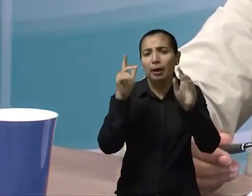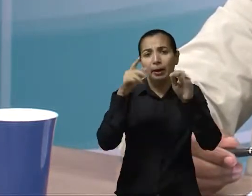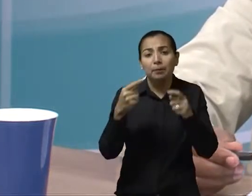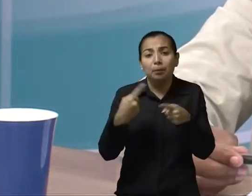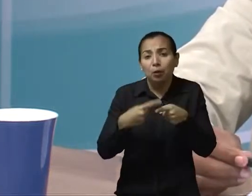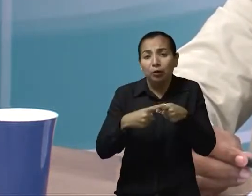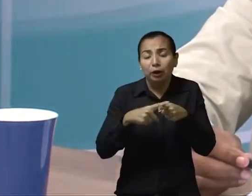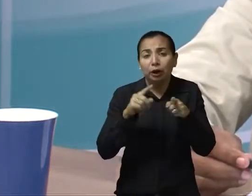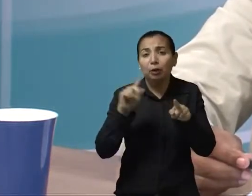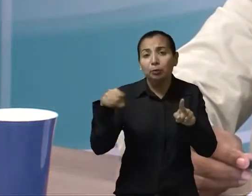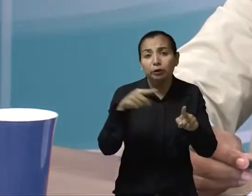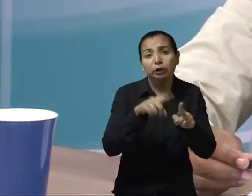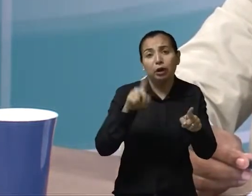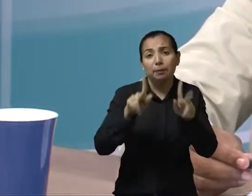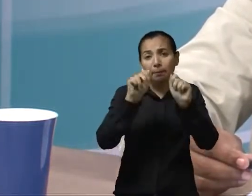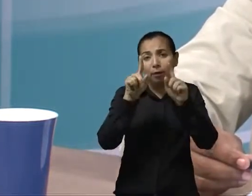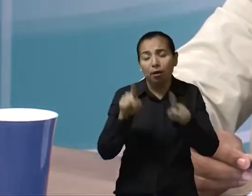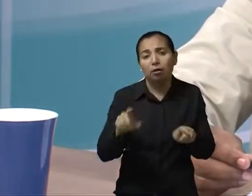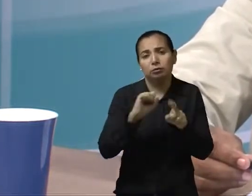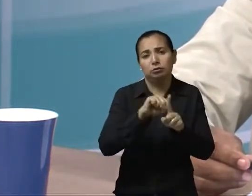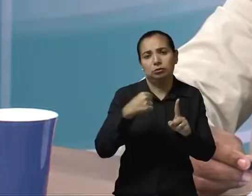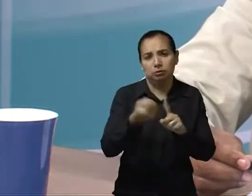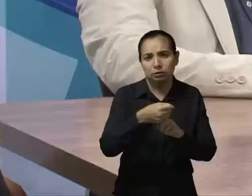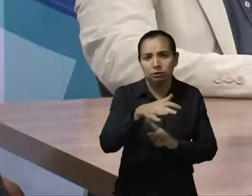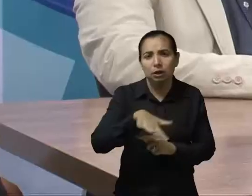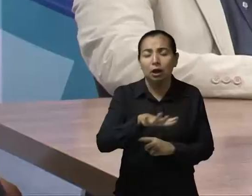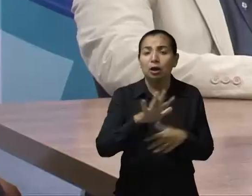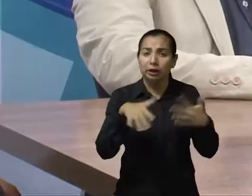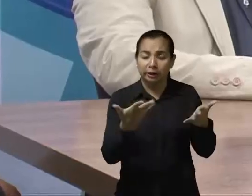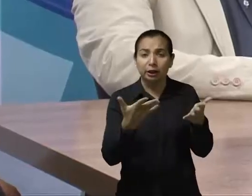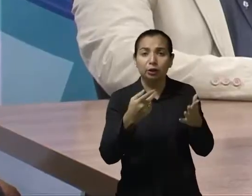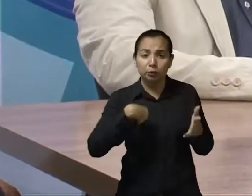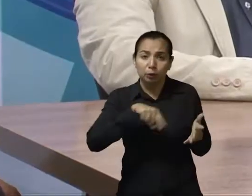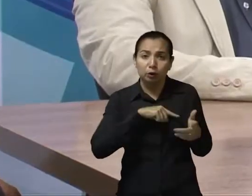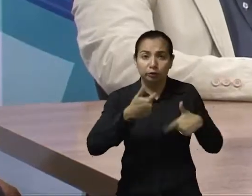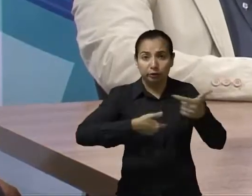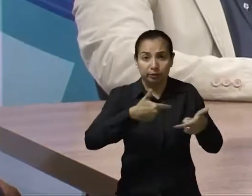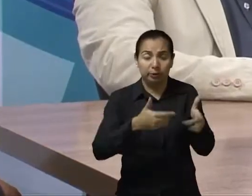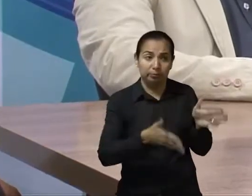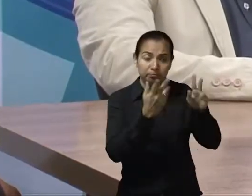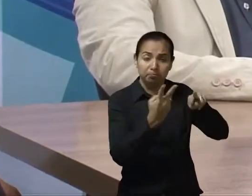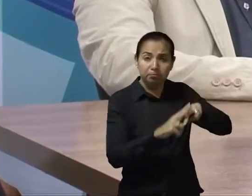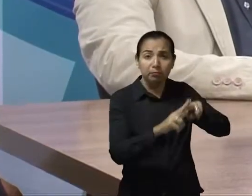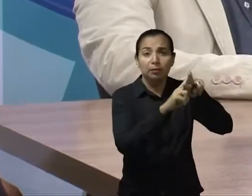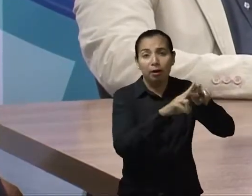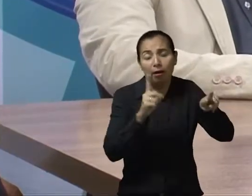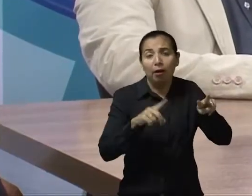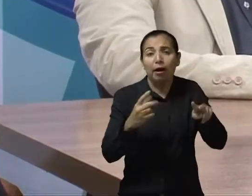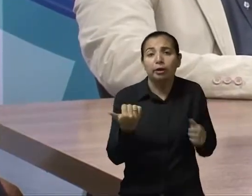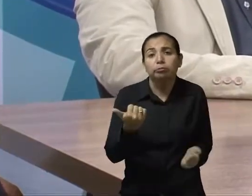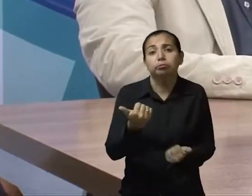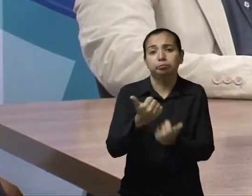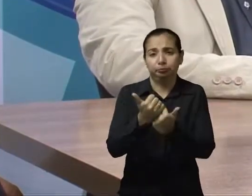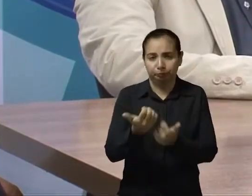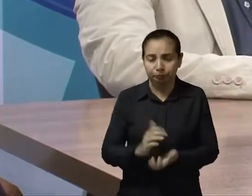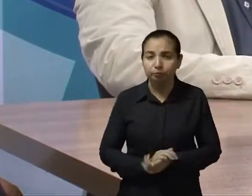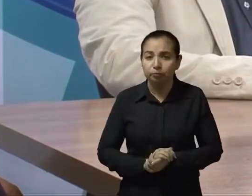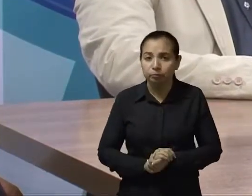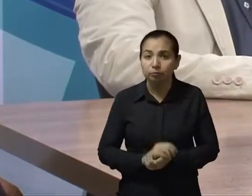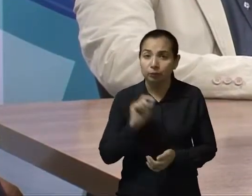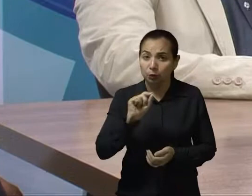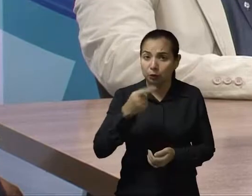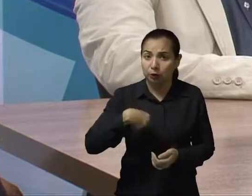o sistema penitenciário efetivamente contribui para isso. E o que nós esperamos, vem essa questão de